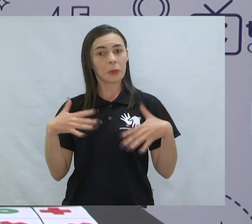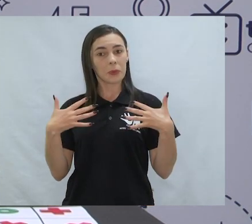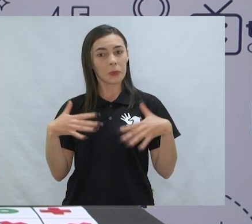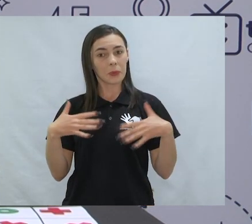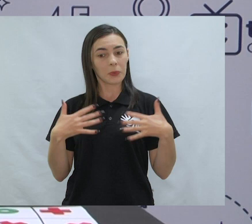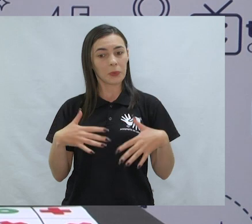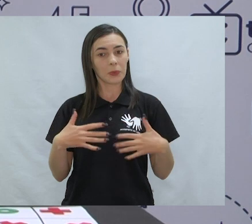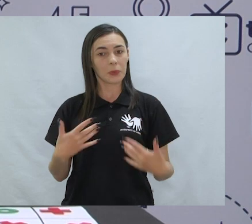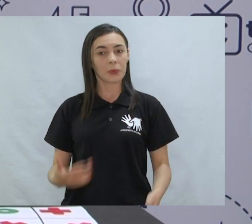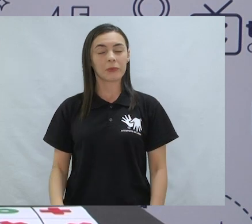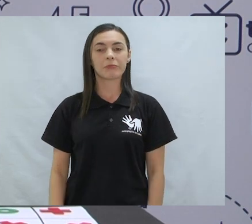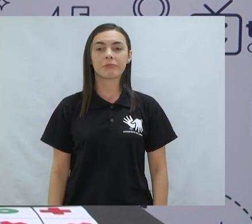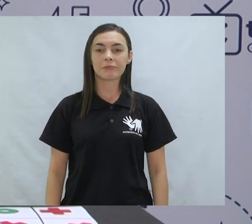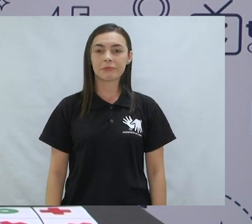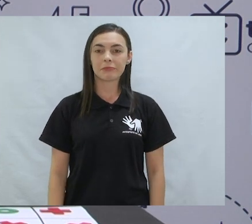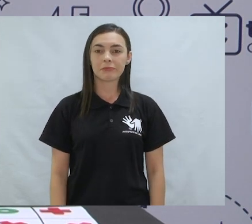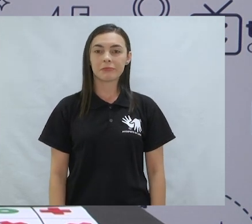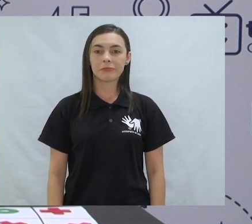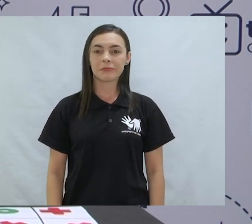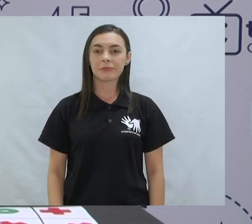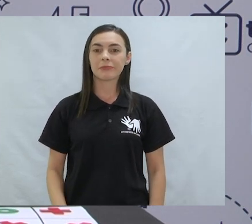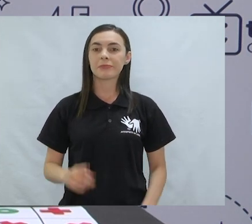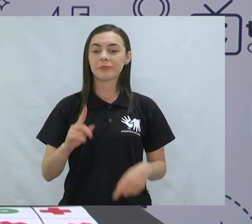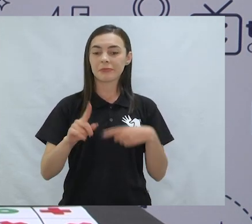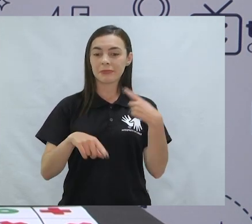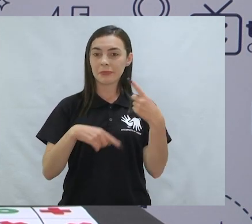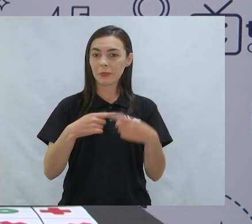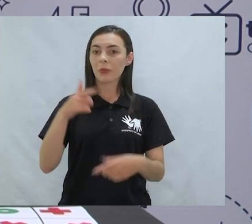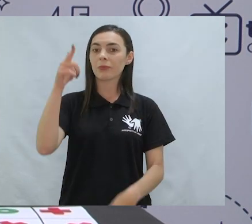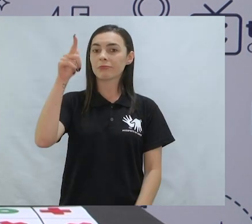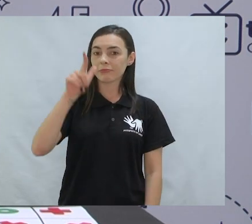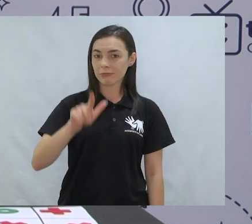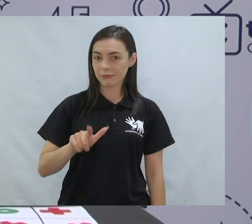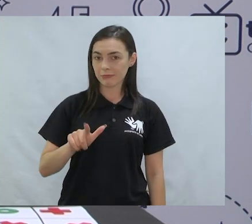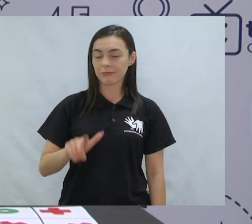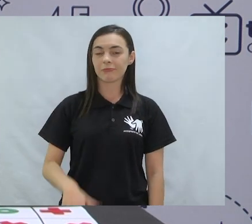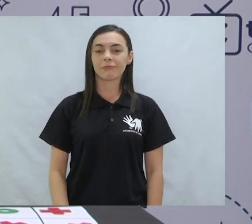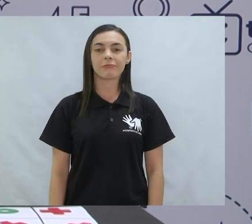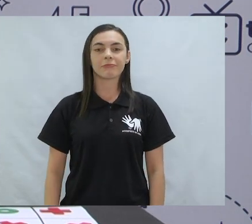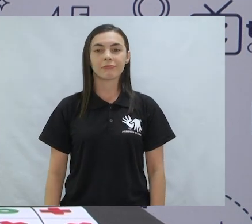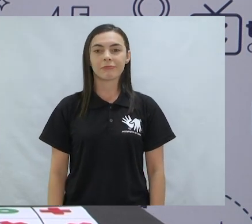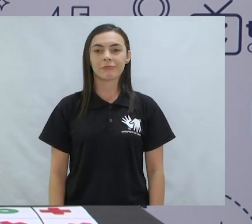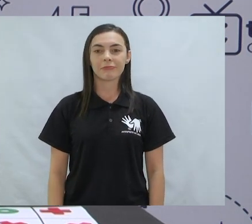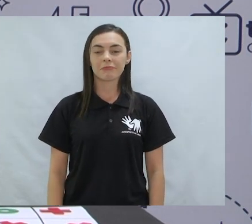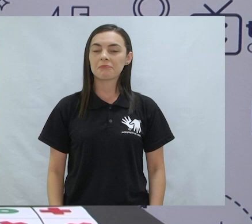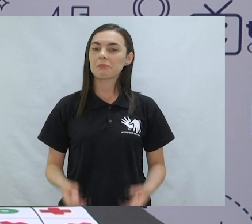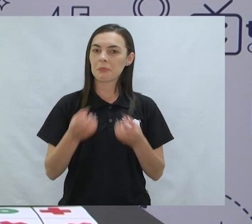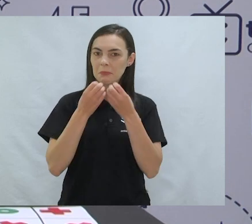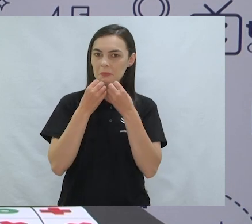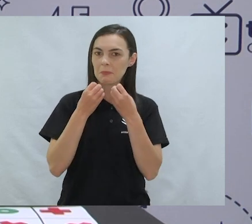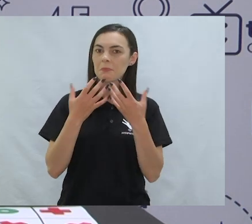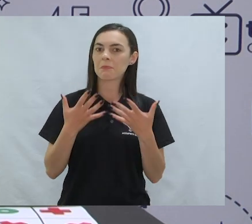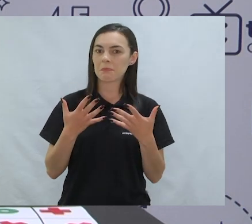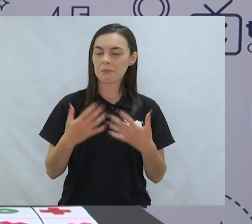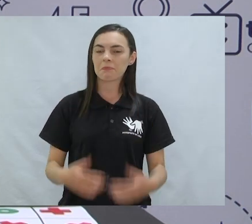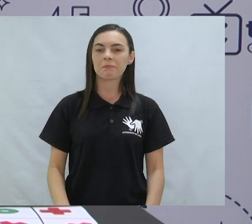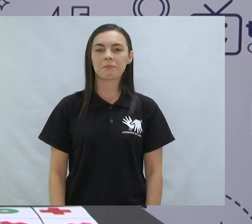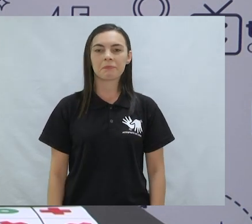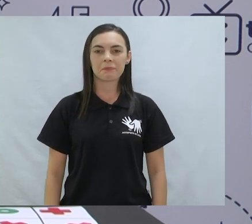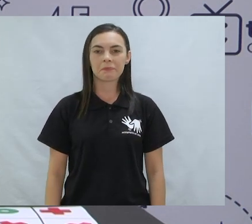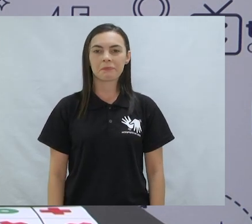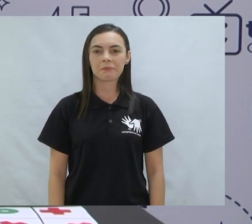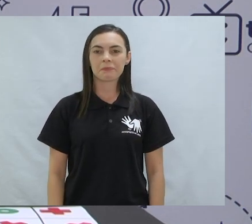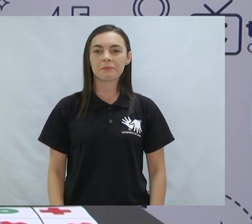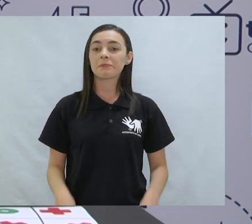boa. Olha, podemos voltar. Podemos ir de novo. Olha lá, ó. Muito